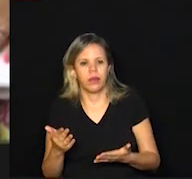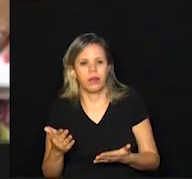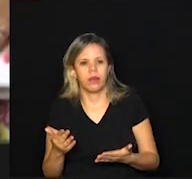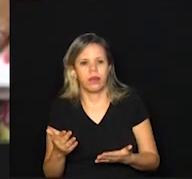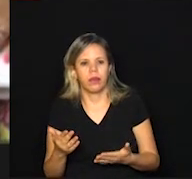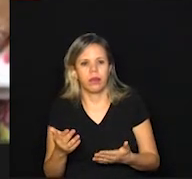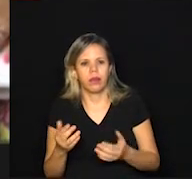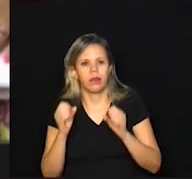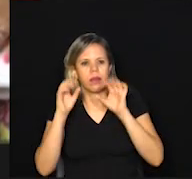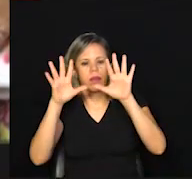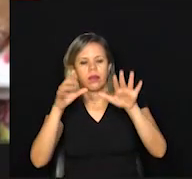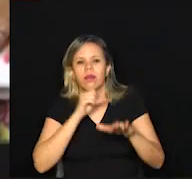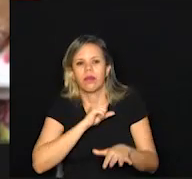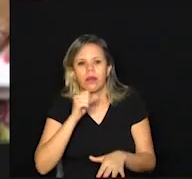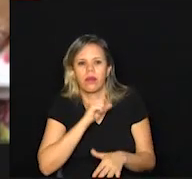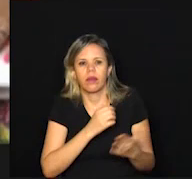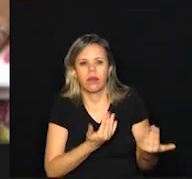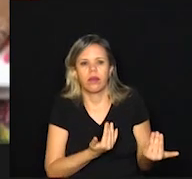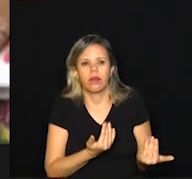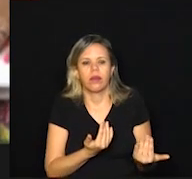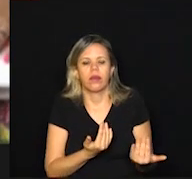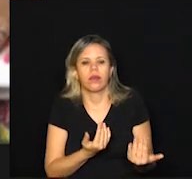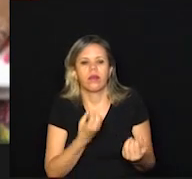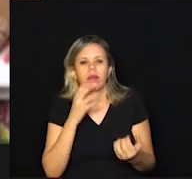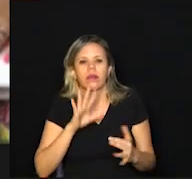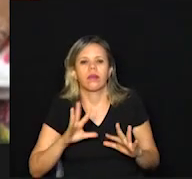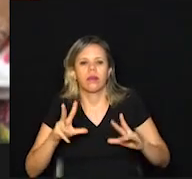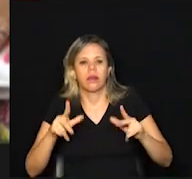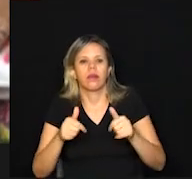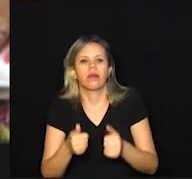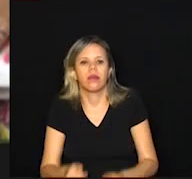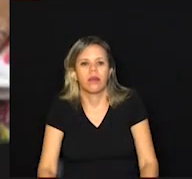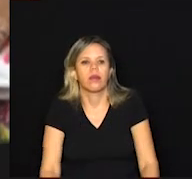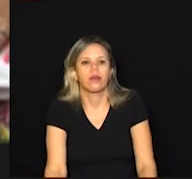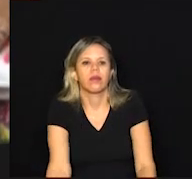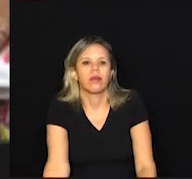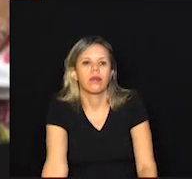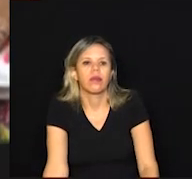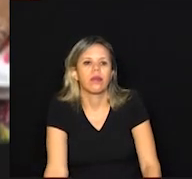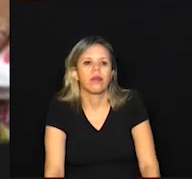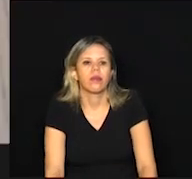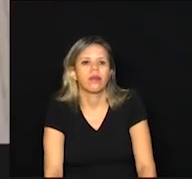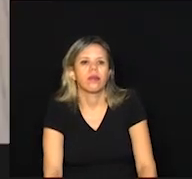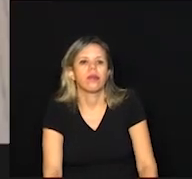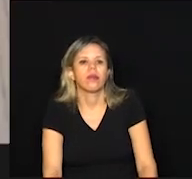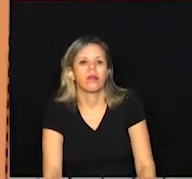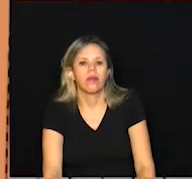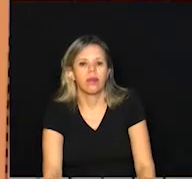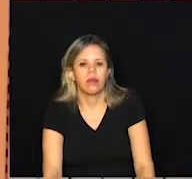a benção meus mais velhos jovens uma boa tarde a todas todos e todos